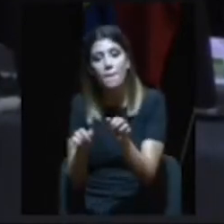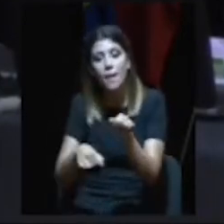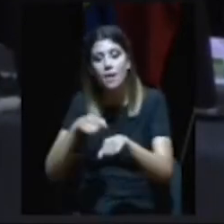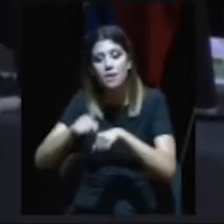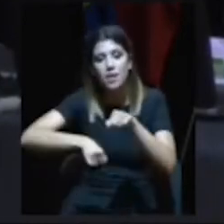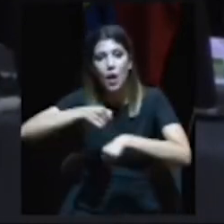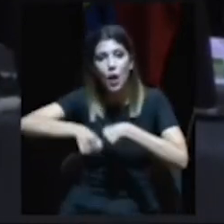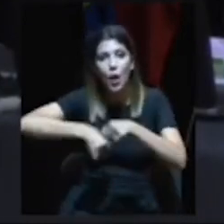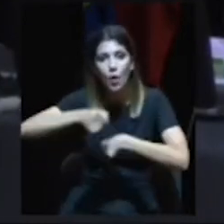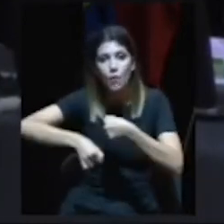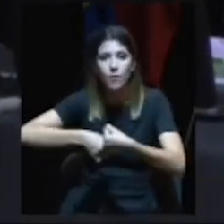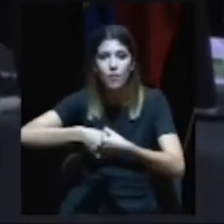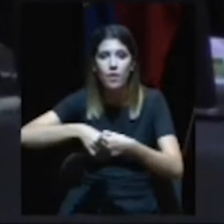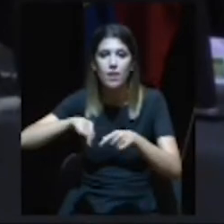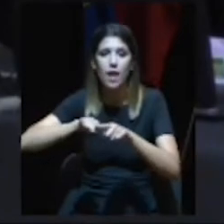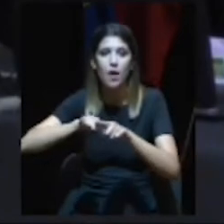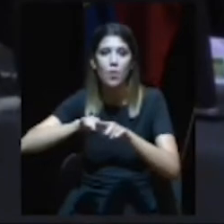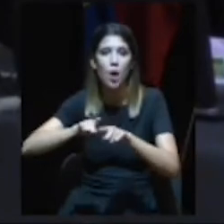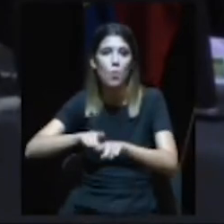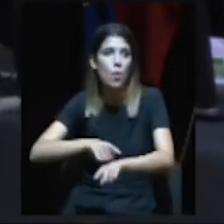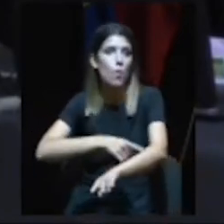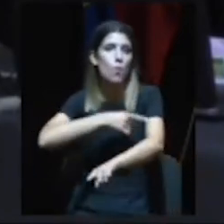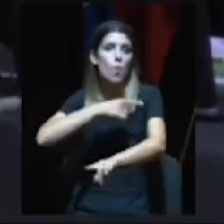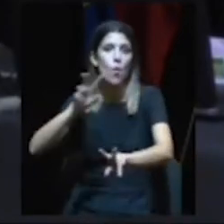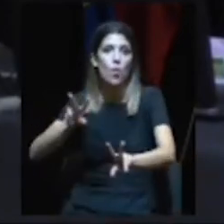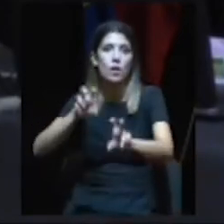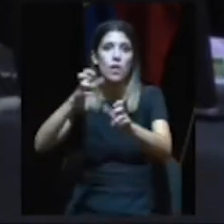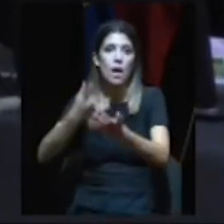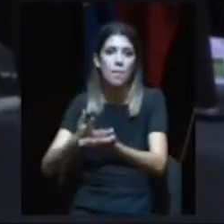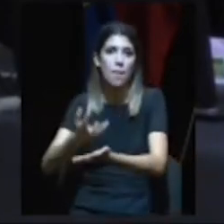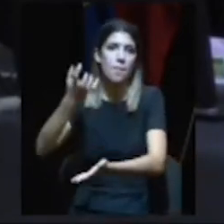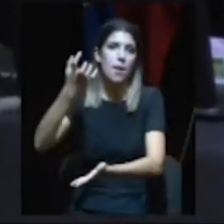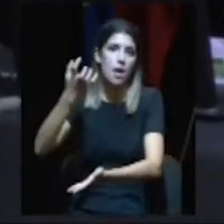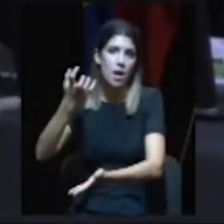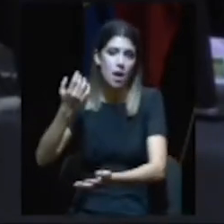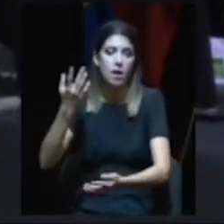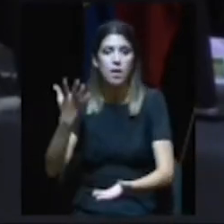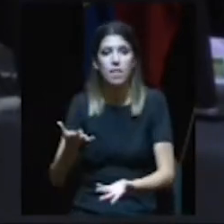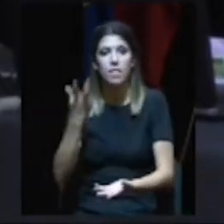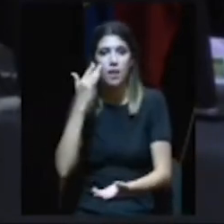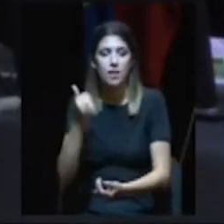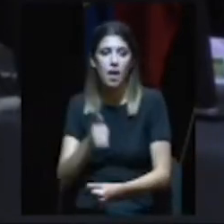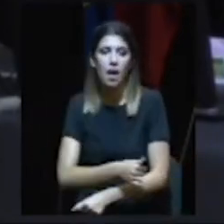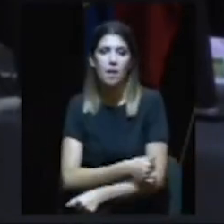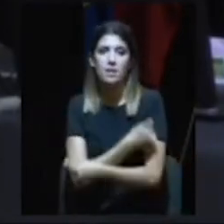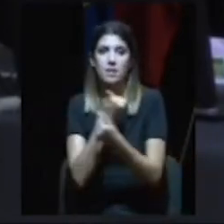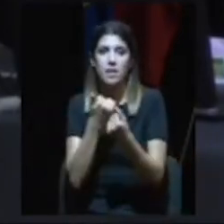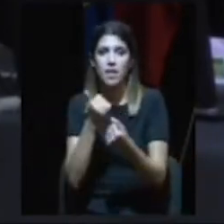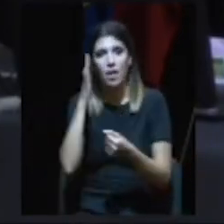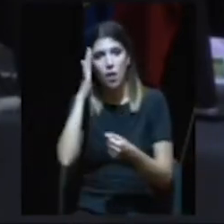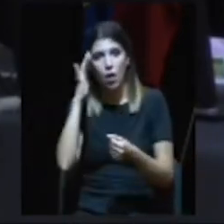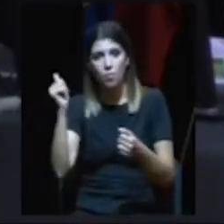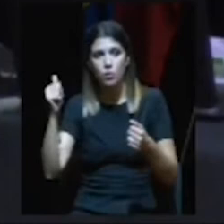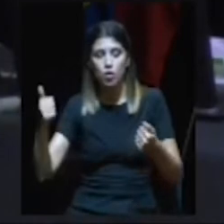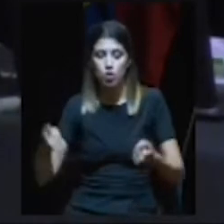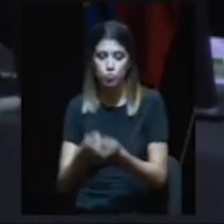da ciclovia, criar uma polarização e criar trincheiras na cidade, e nós compreendemos que isso possa